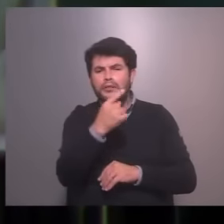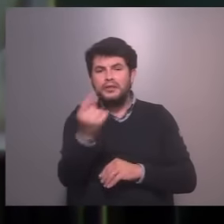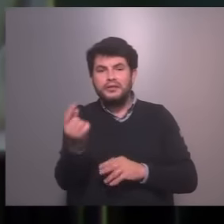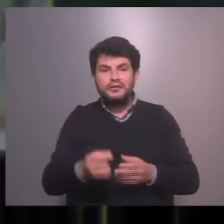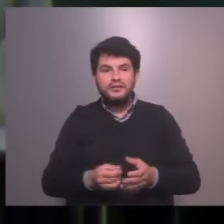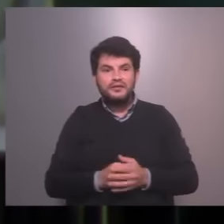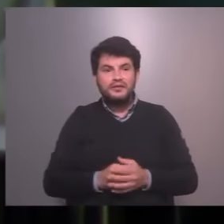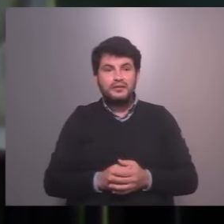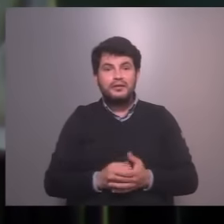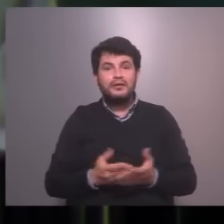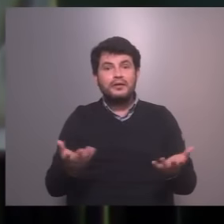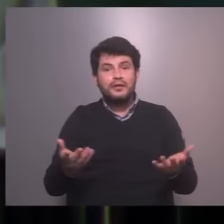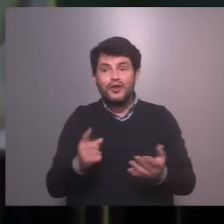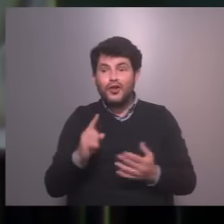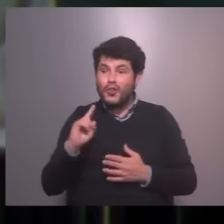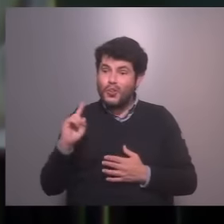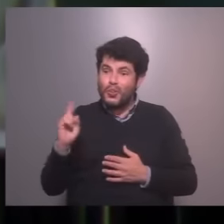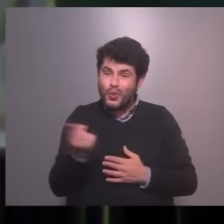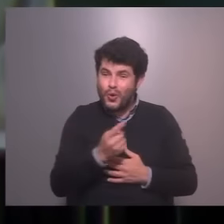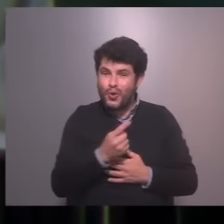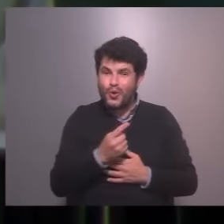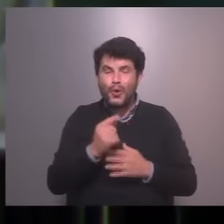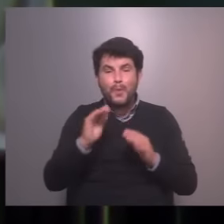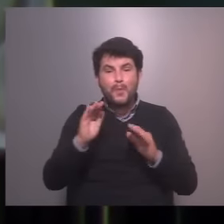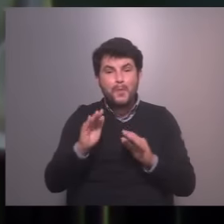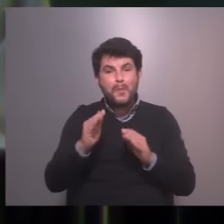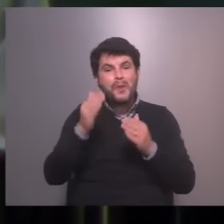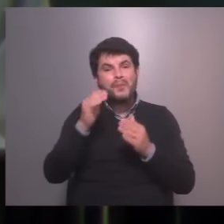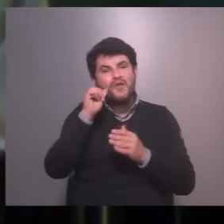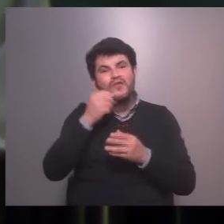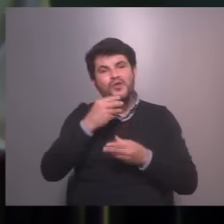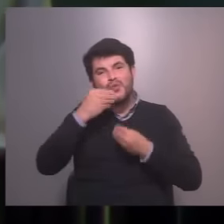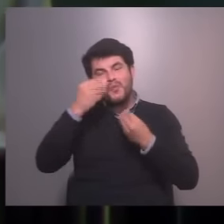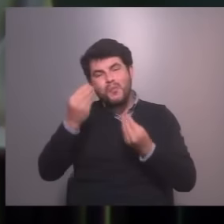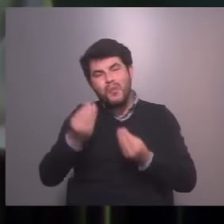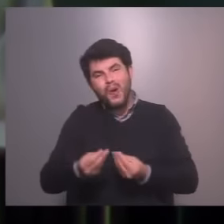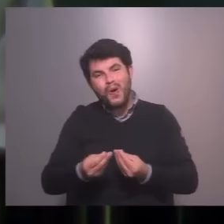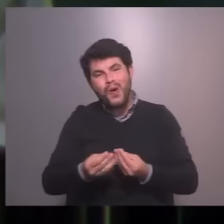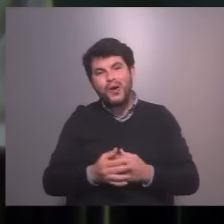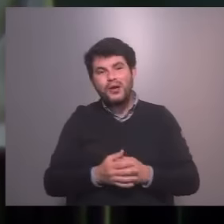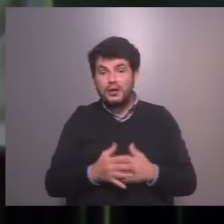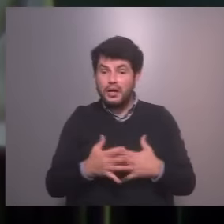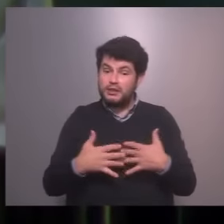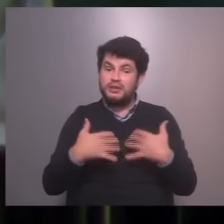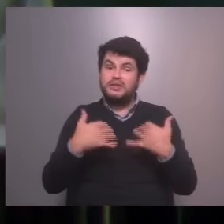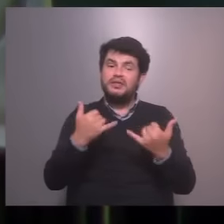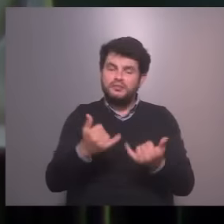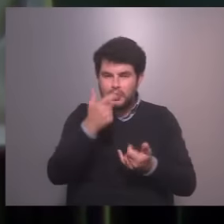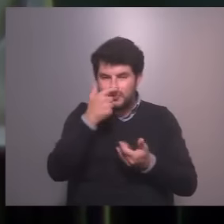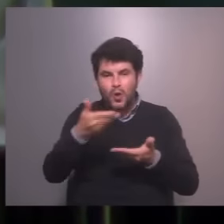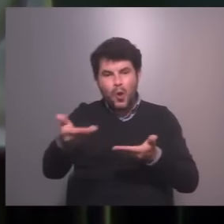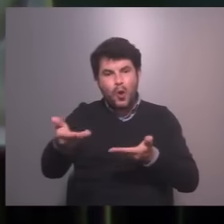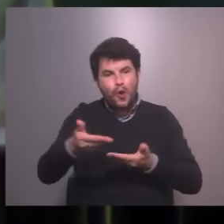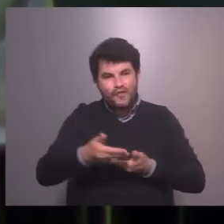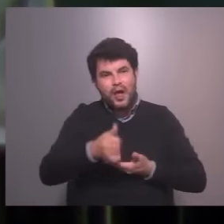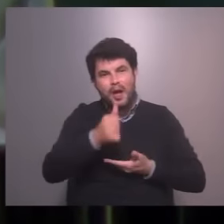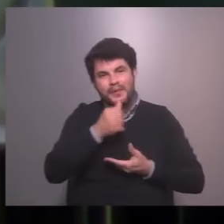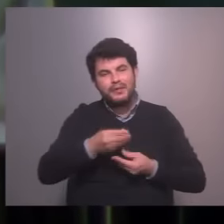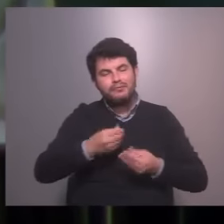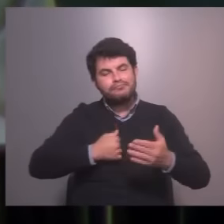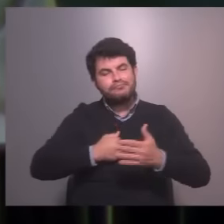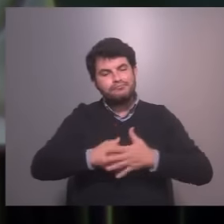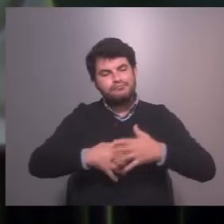água sabiam. Chamou o noivo e disse-lhe: "Toda a gente serve